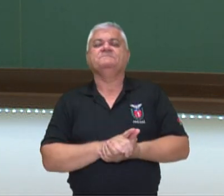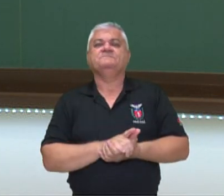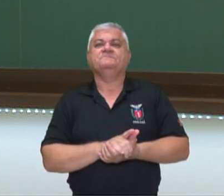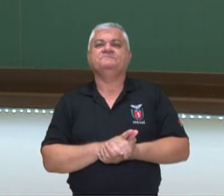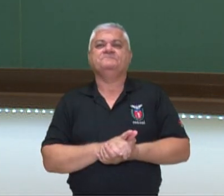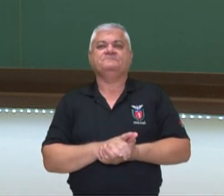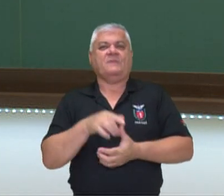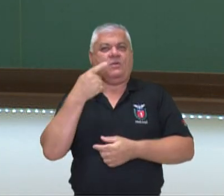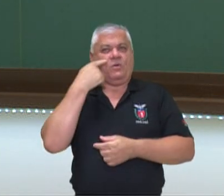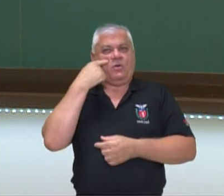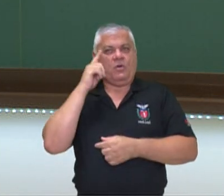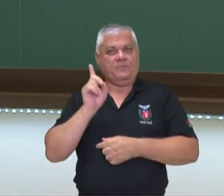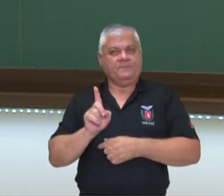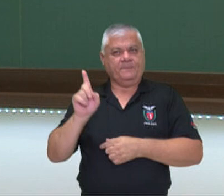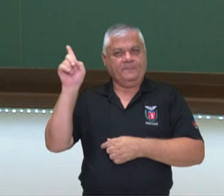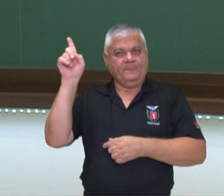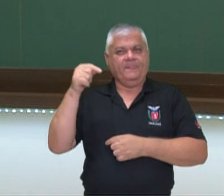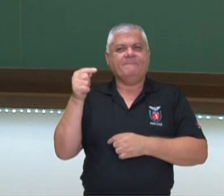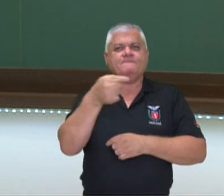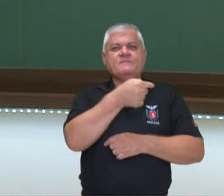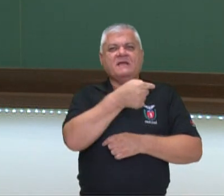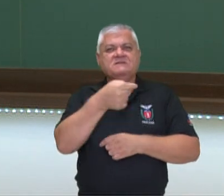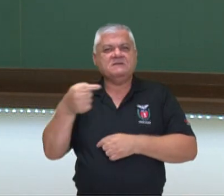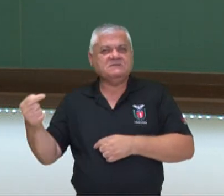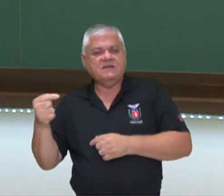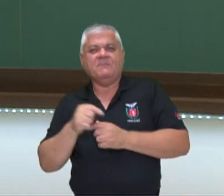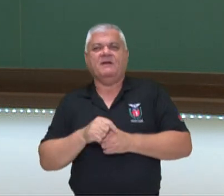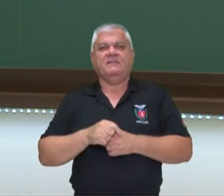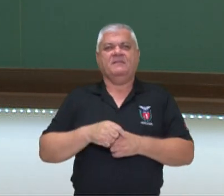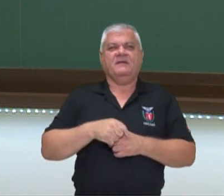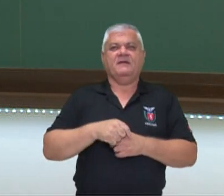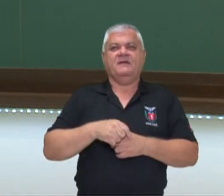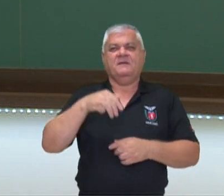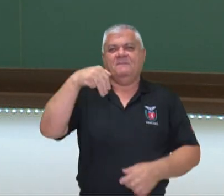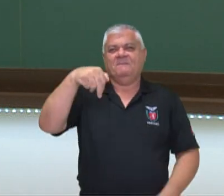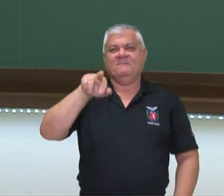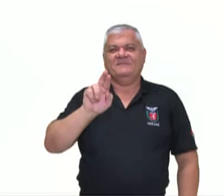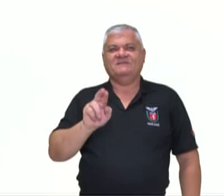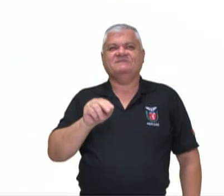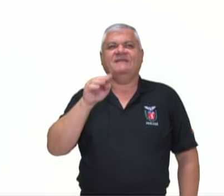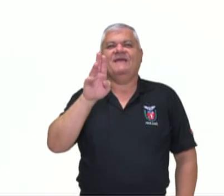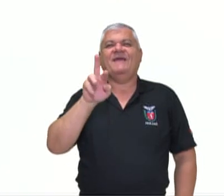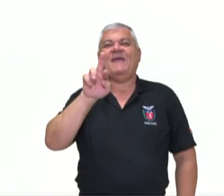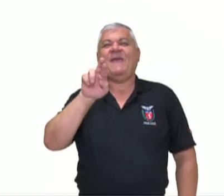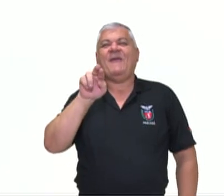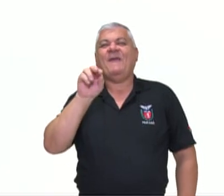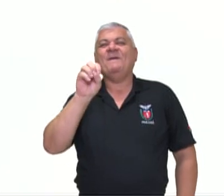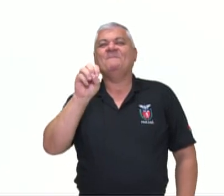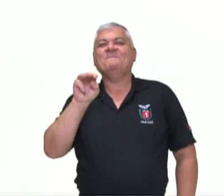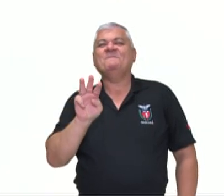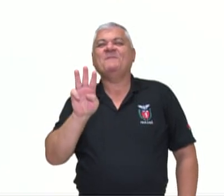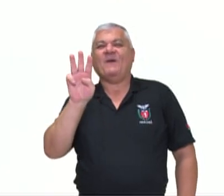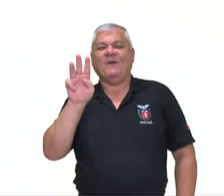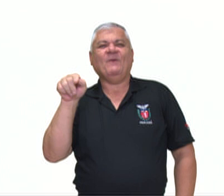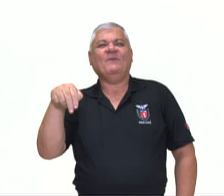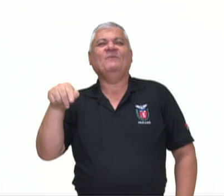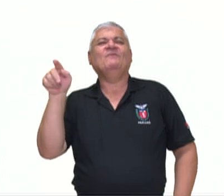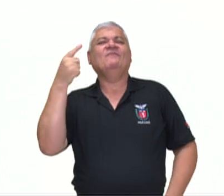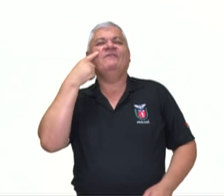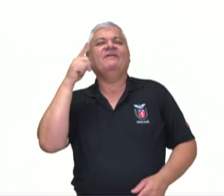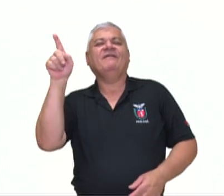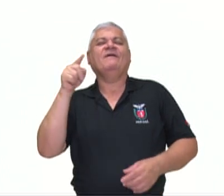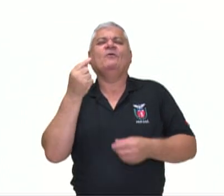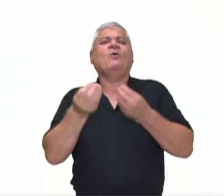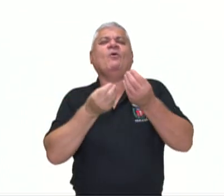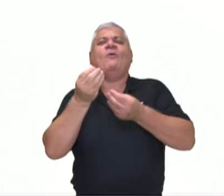Bom, vamos observar a semana do Mr. Brown. Mr. Brown's weekly routine, a rotina semanal do Sr.